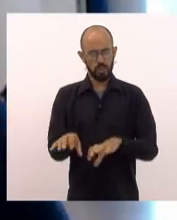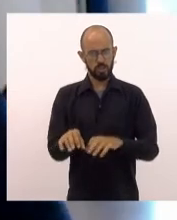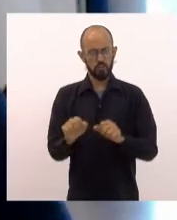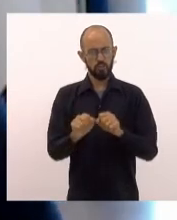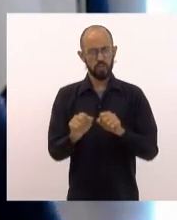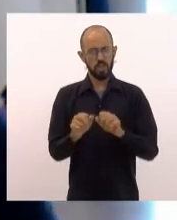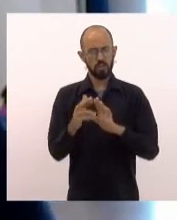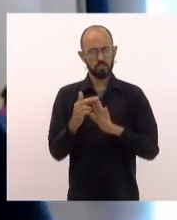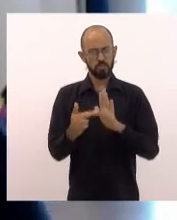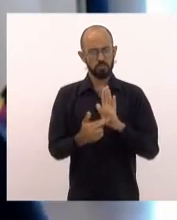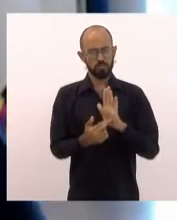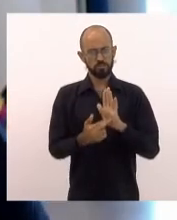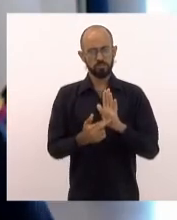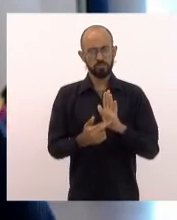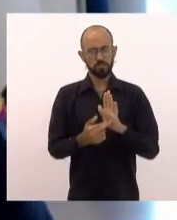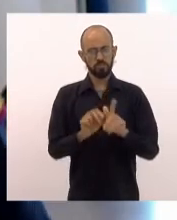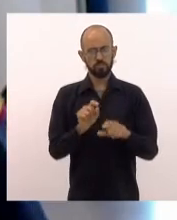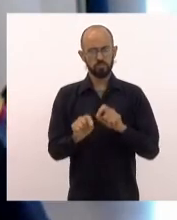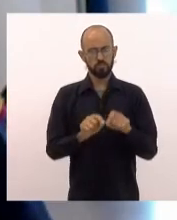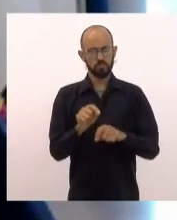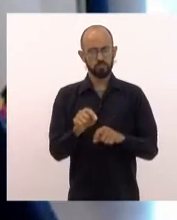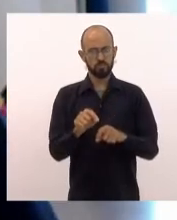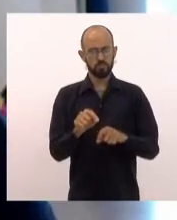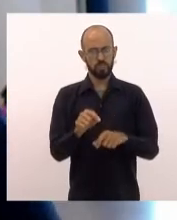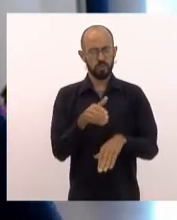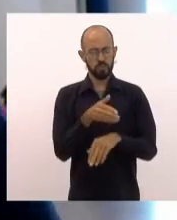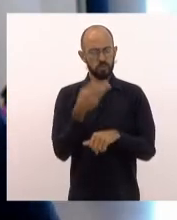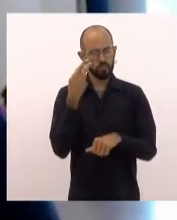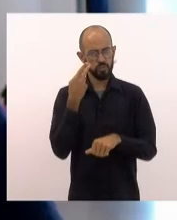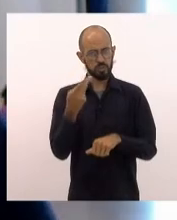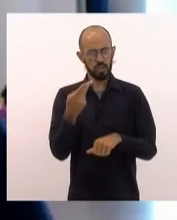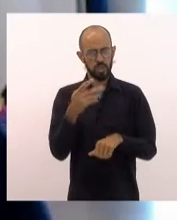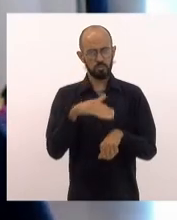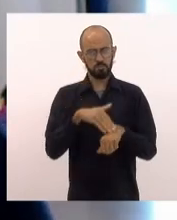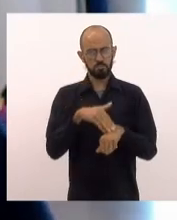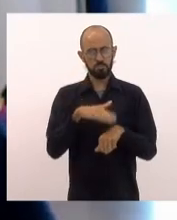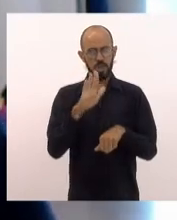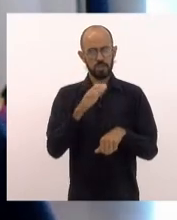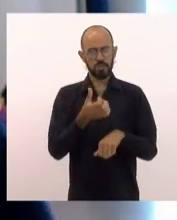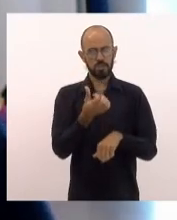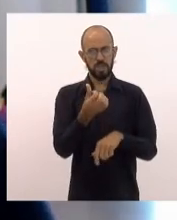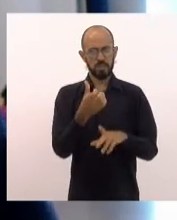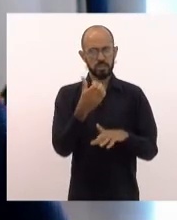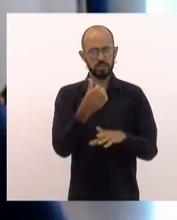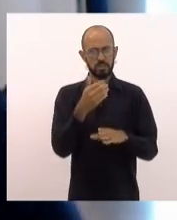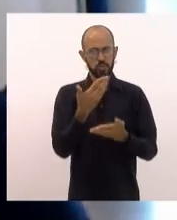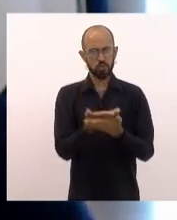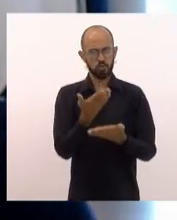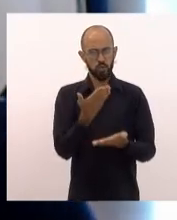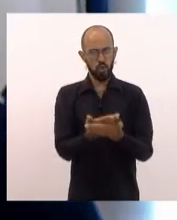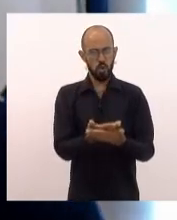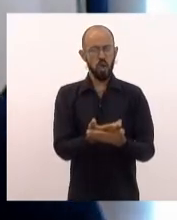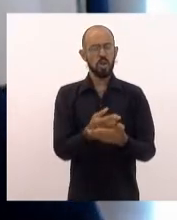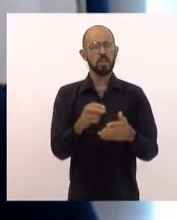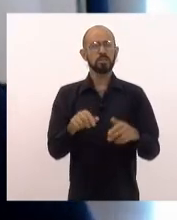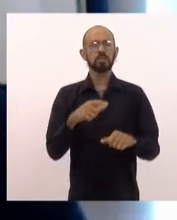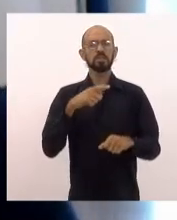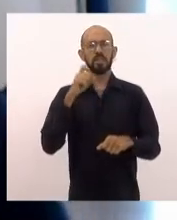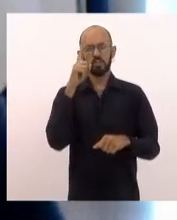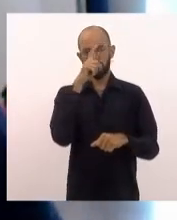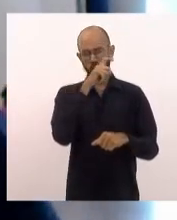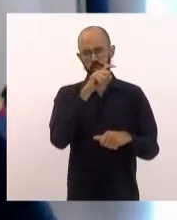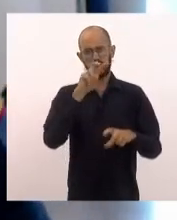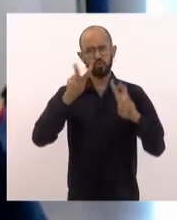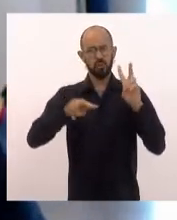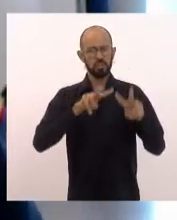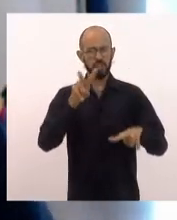relatório após visitar mais de 100 escolas, mostrando as dificuldades que muitas escolas têm com relação à ventilação, à